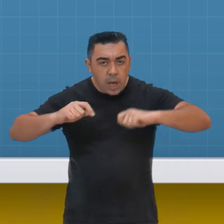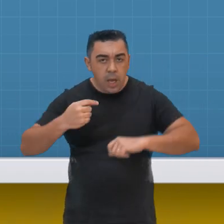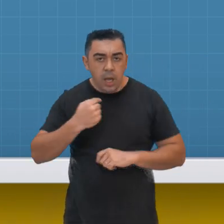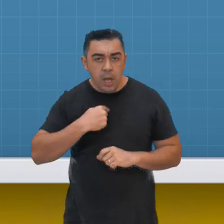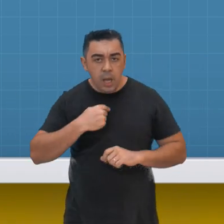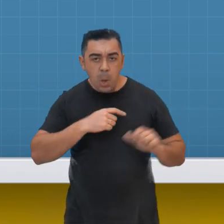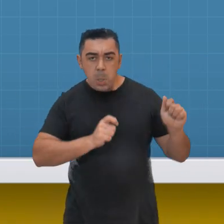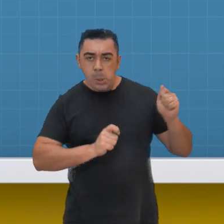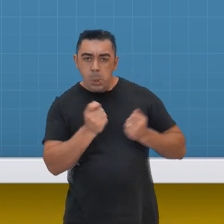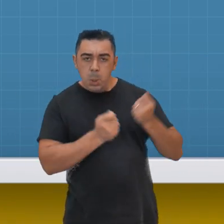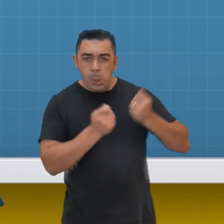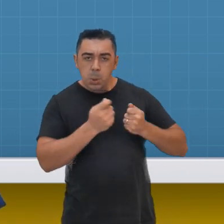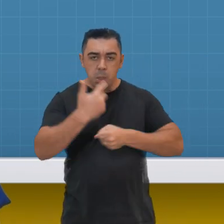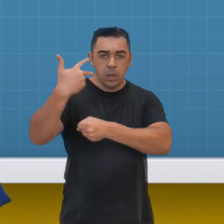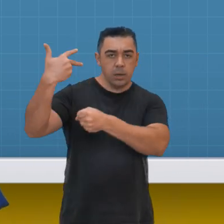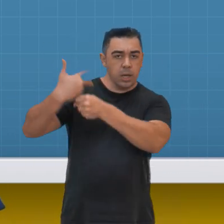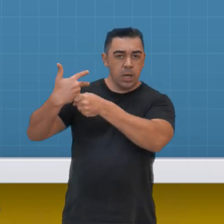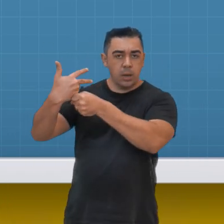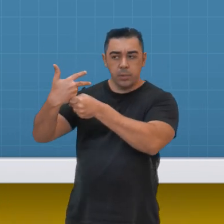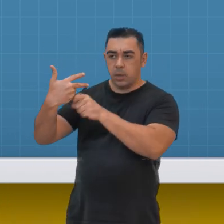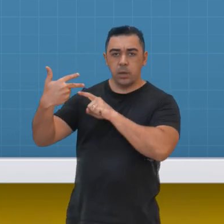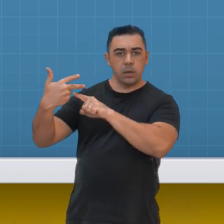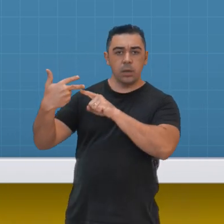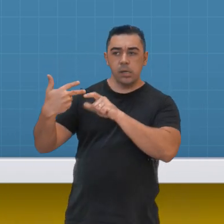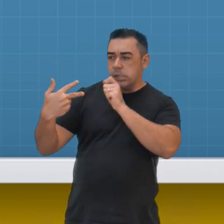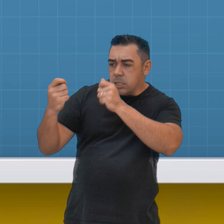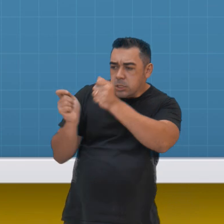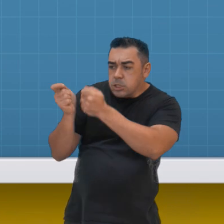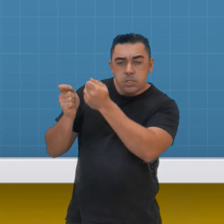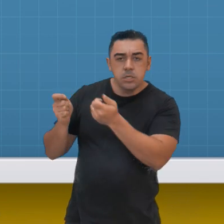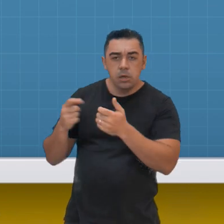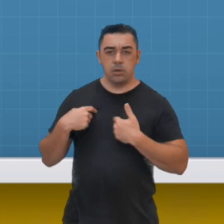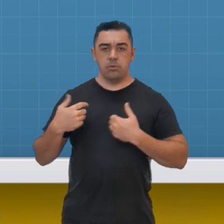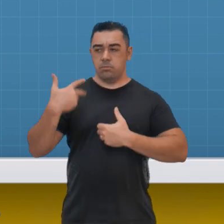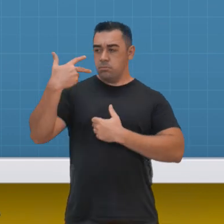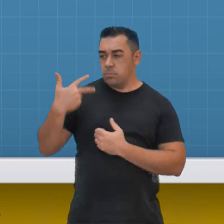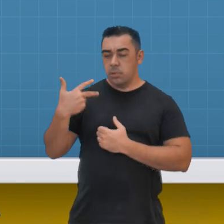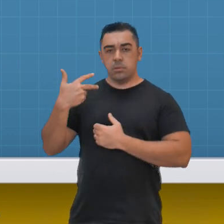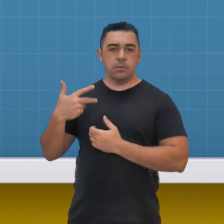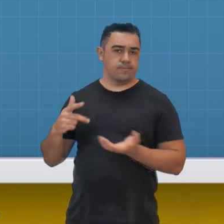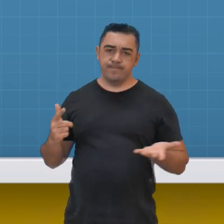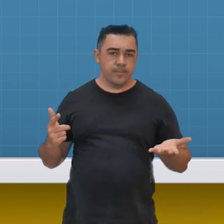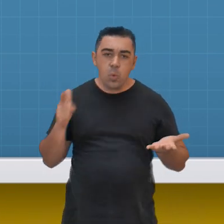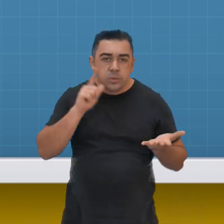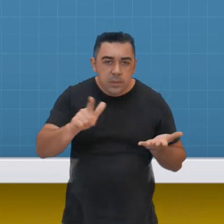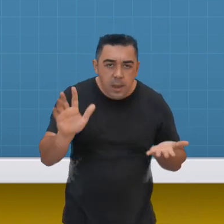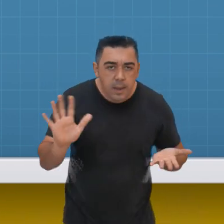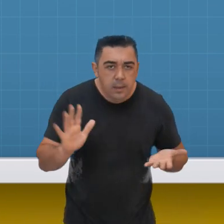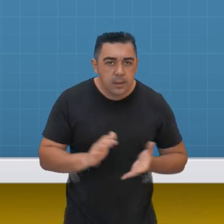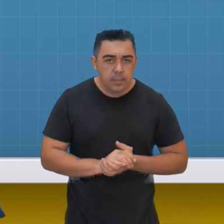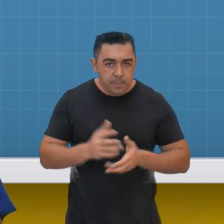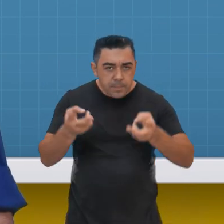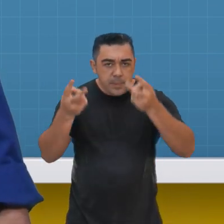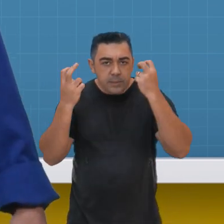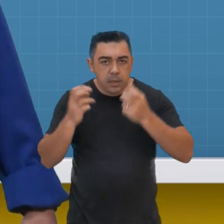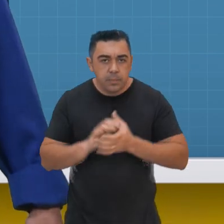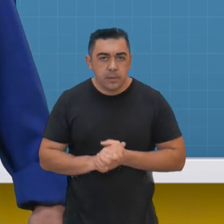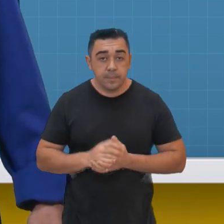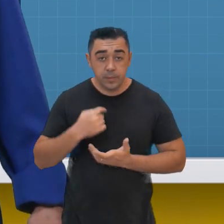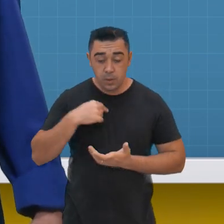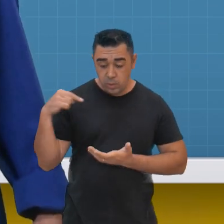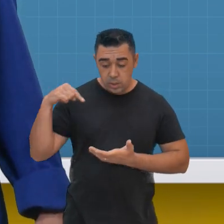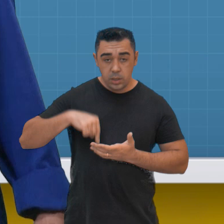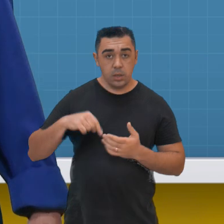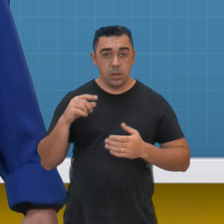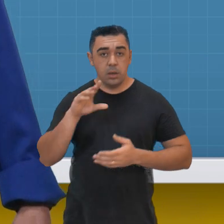conta de operar a máquina que está me filmando? Não. Percebe? Eu